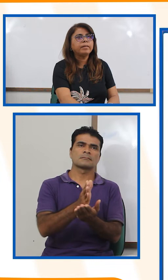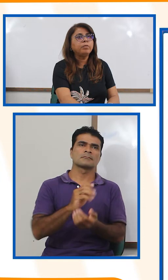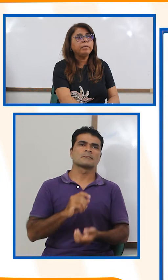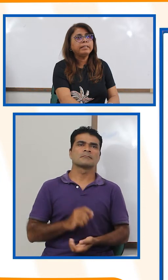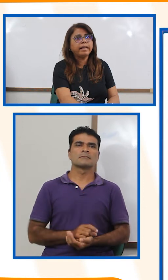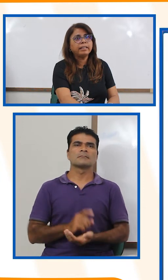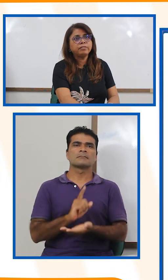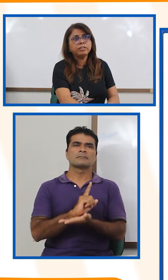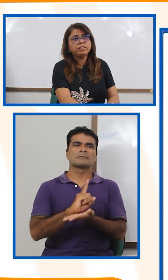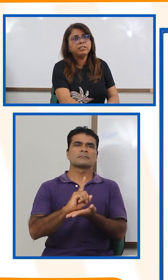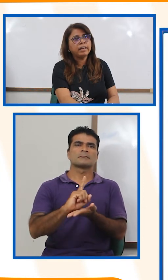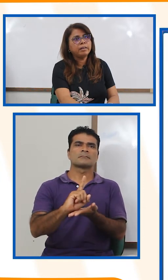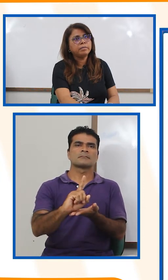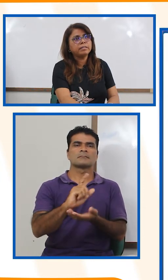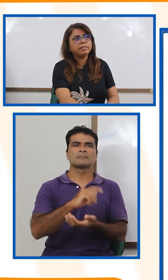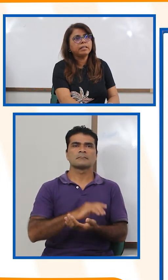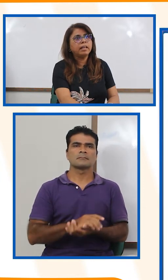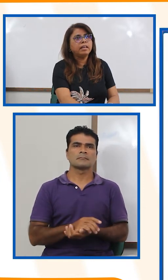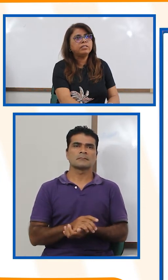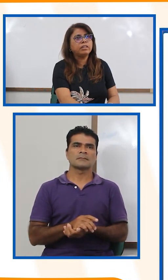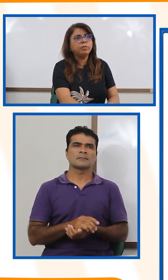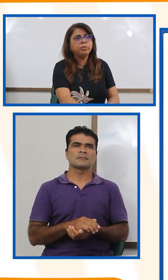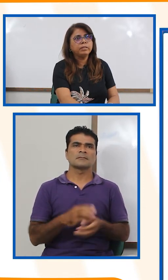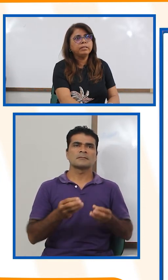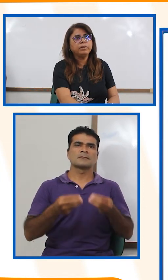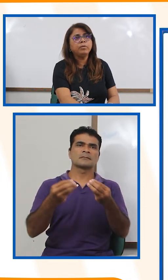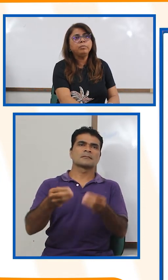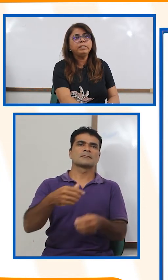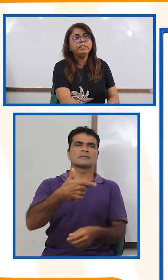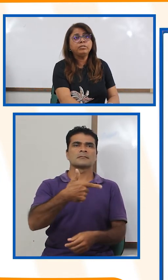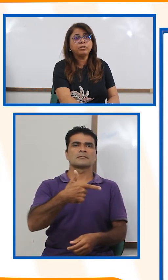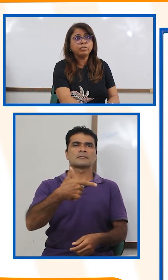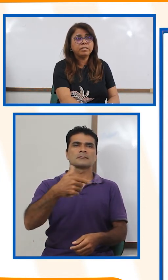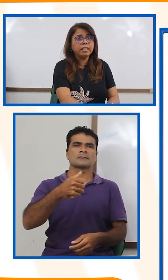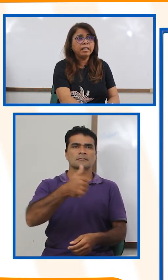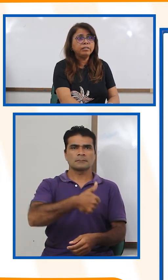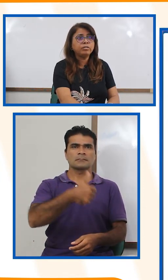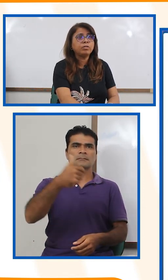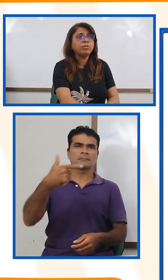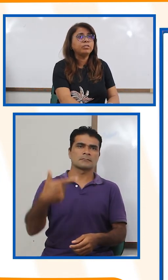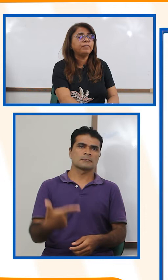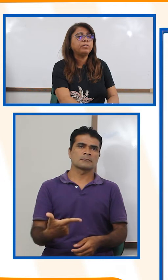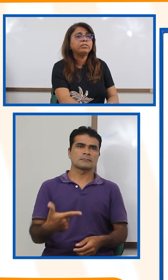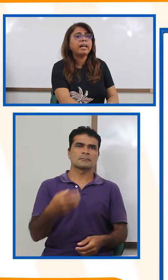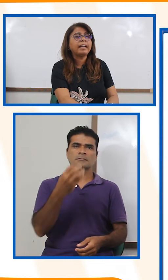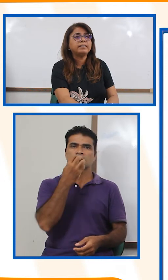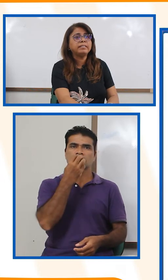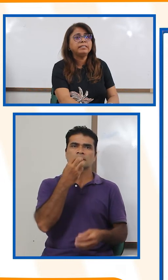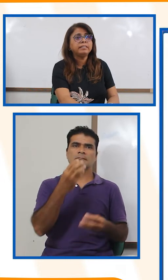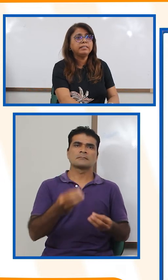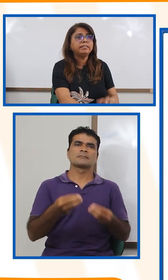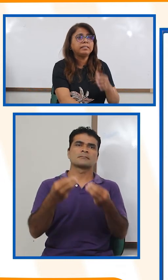né? Uma delas foi James Cheung, um menino de 11 anos com